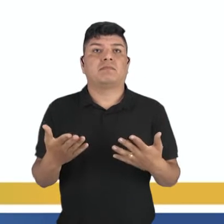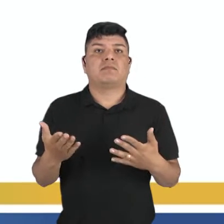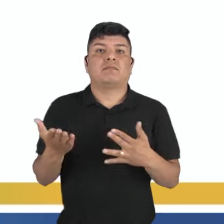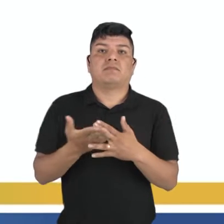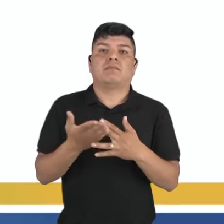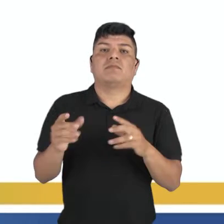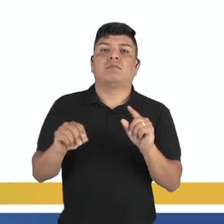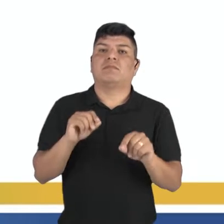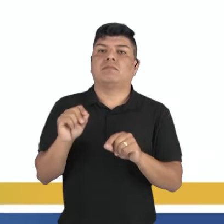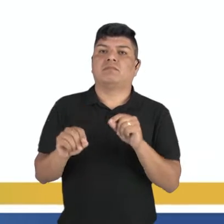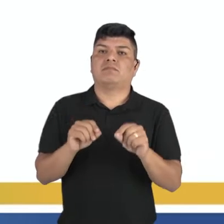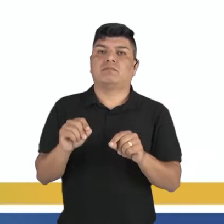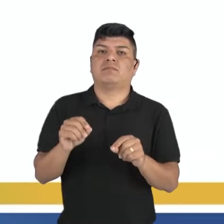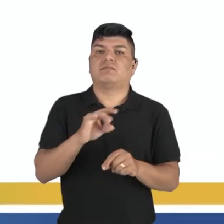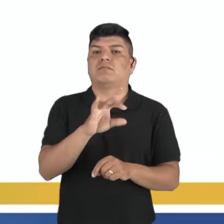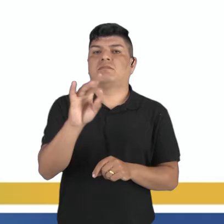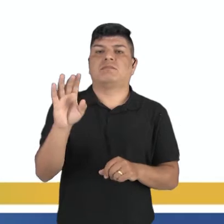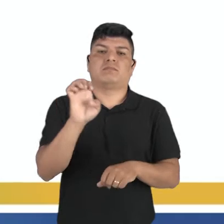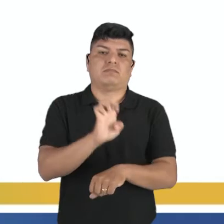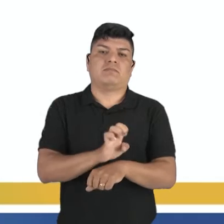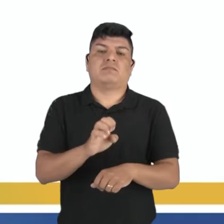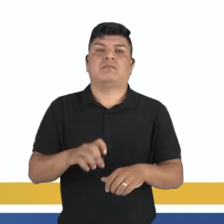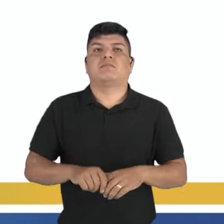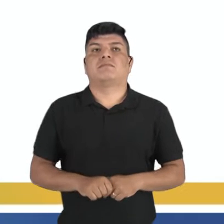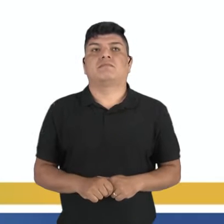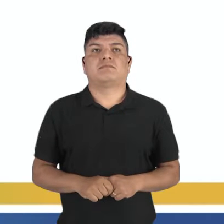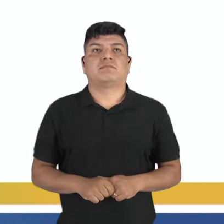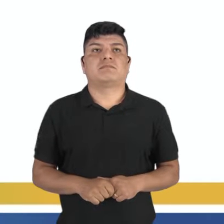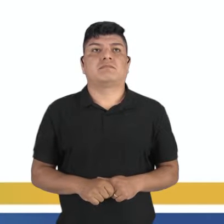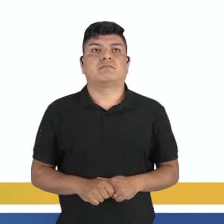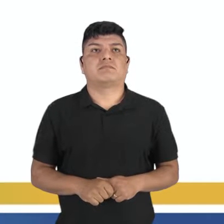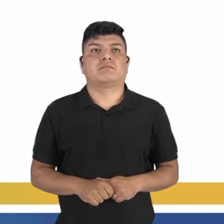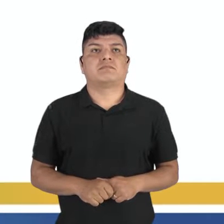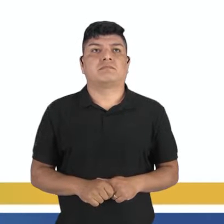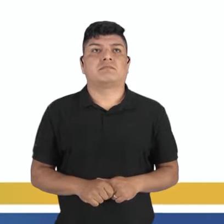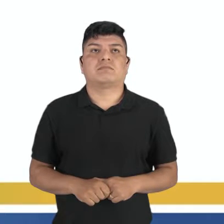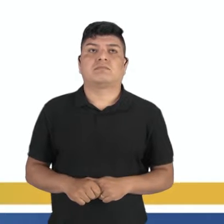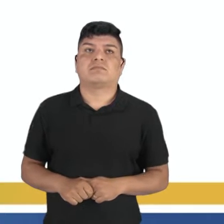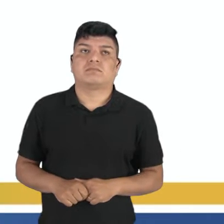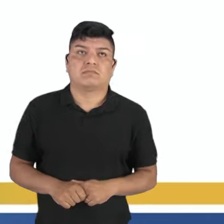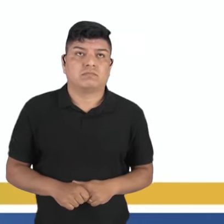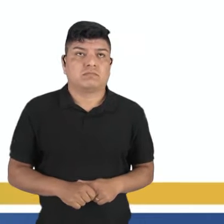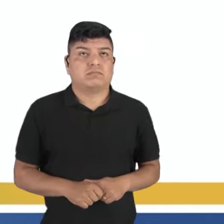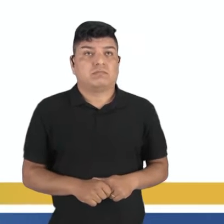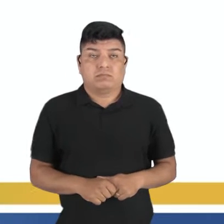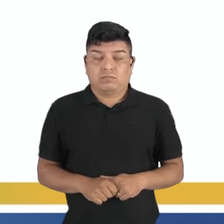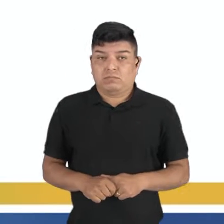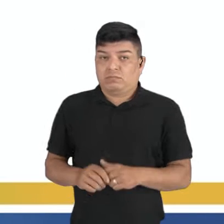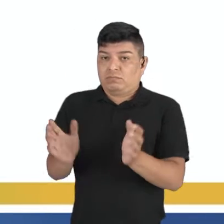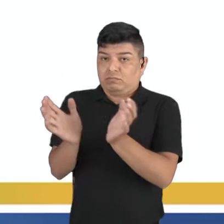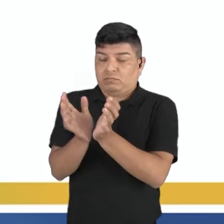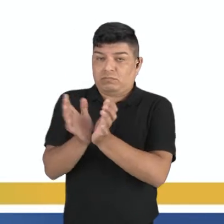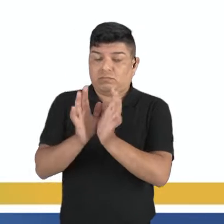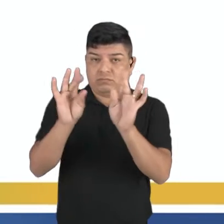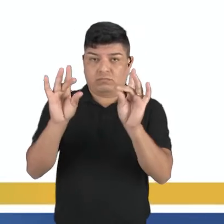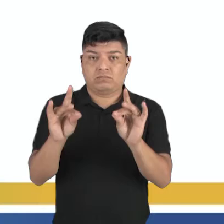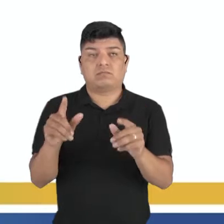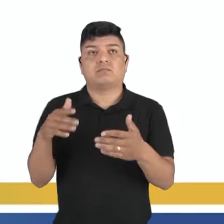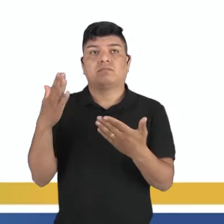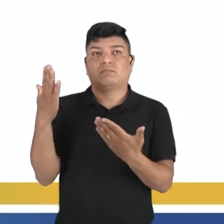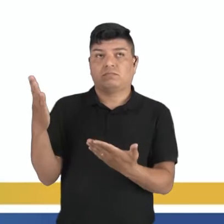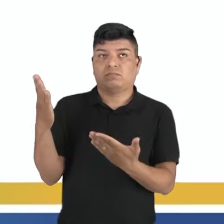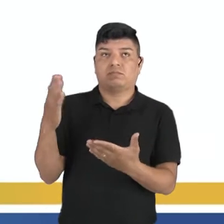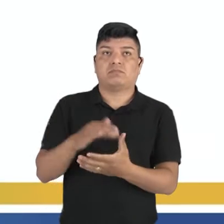de mortos por estado? Então, vamos lá. Considere, então, um conjunto de dados,